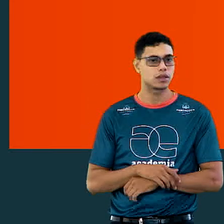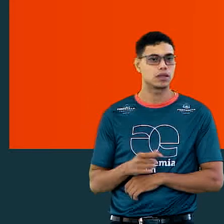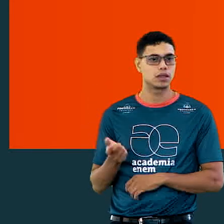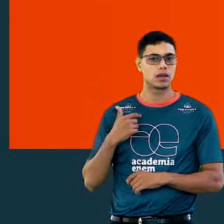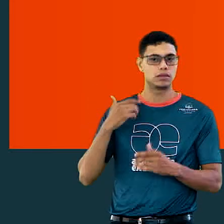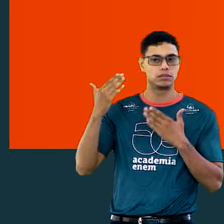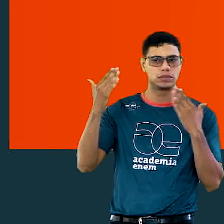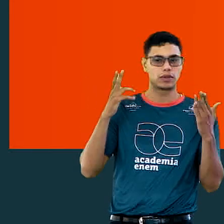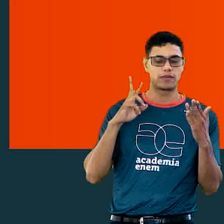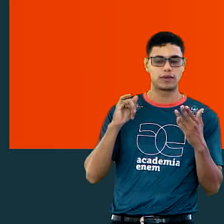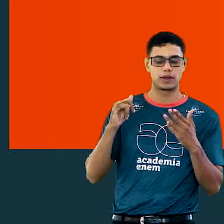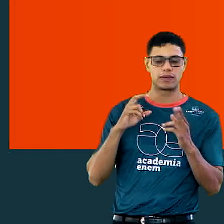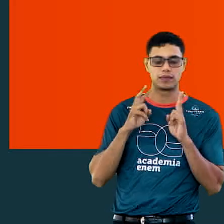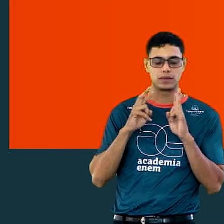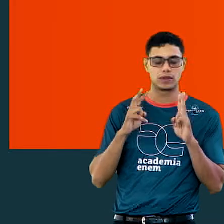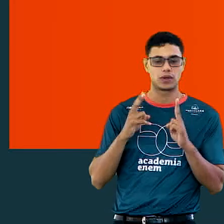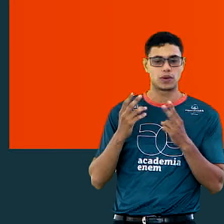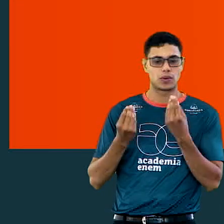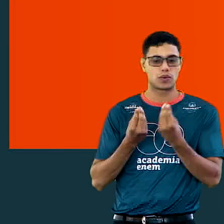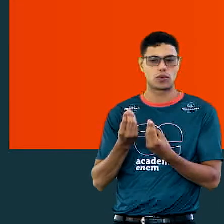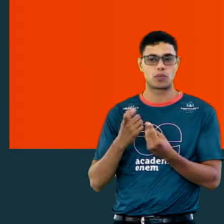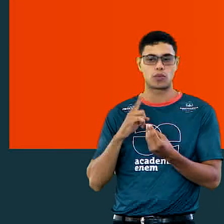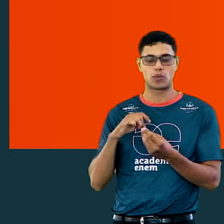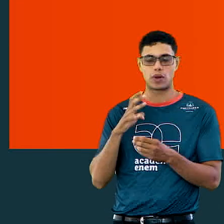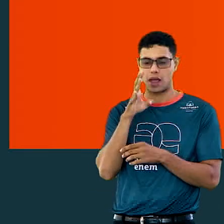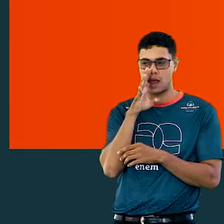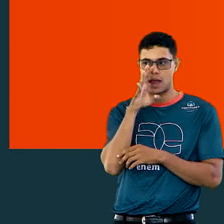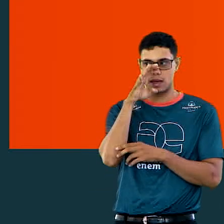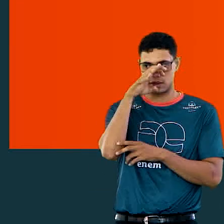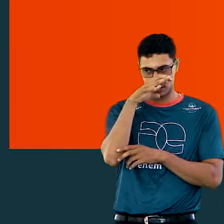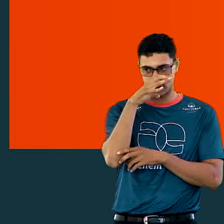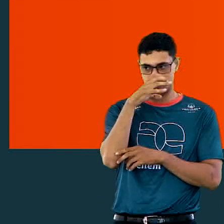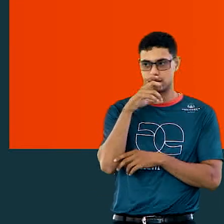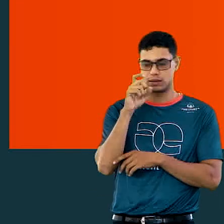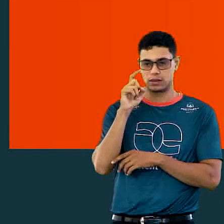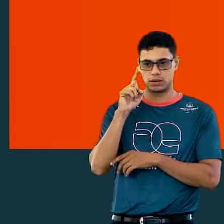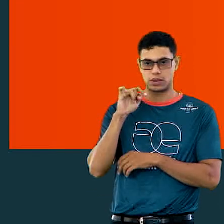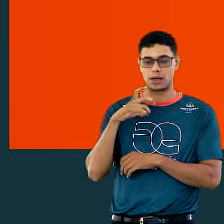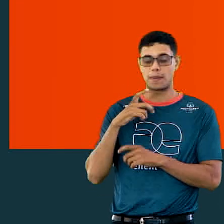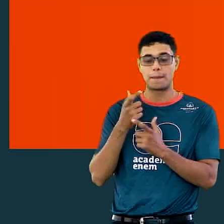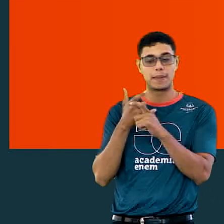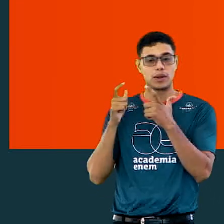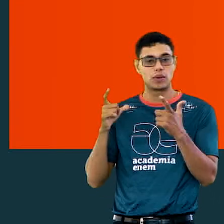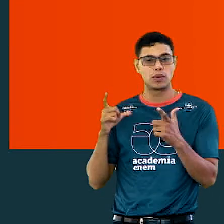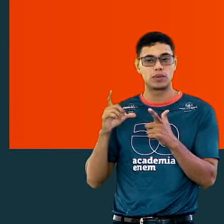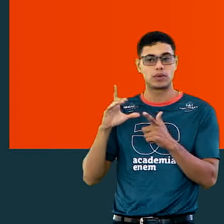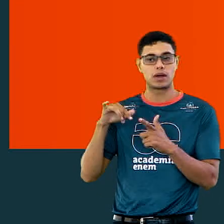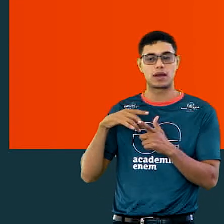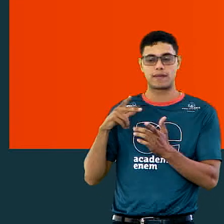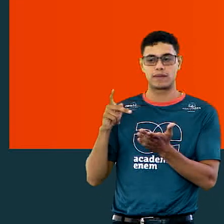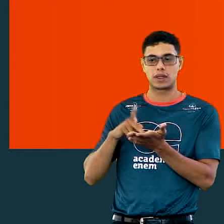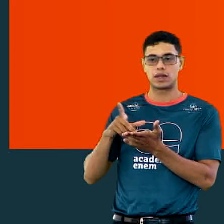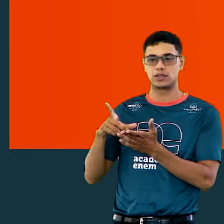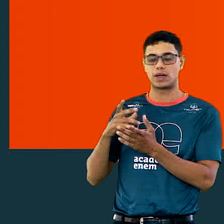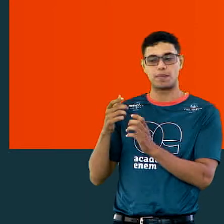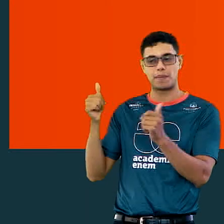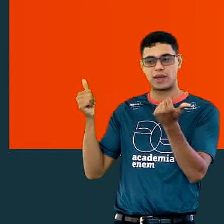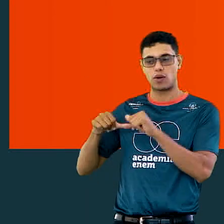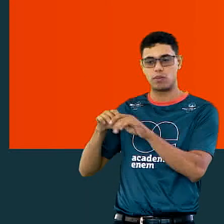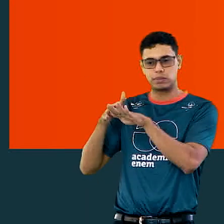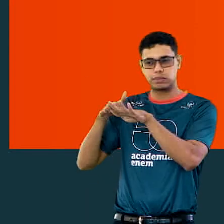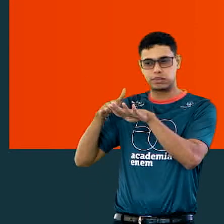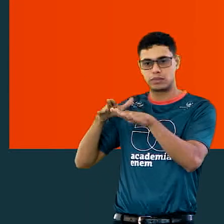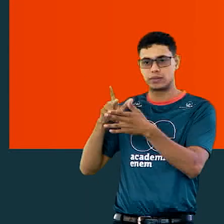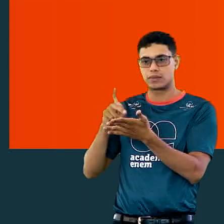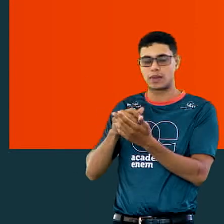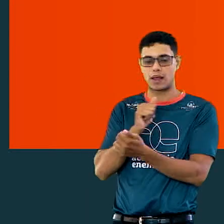cada via é classificada pela sua resistência, sendo a de maior resistência a mais congestionada. O